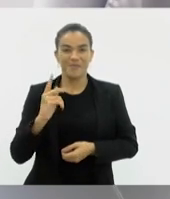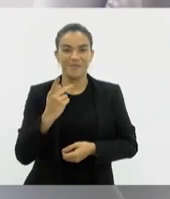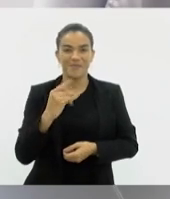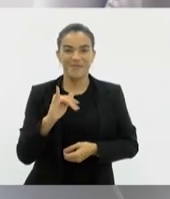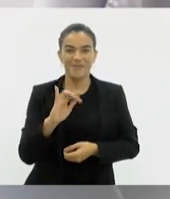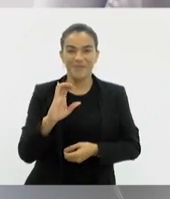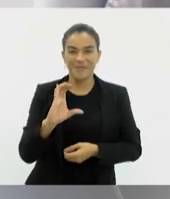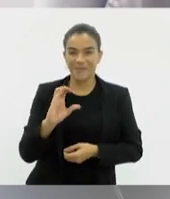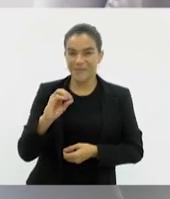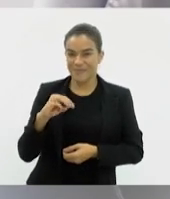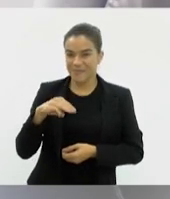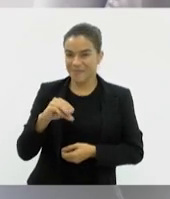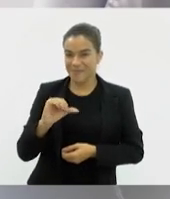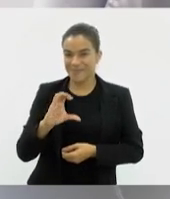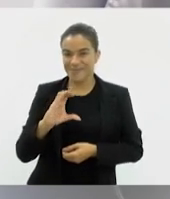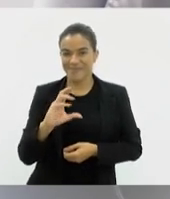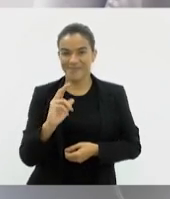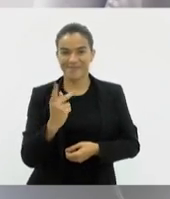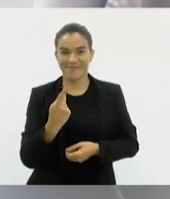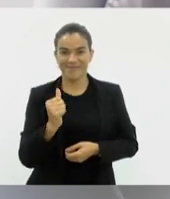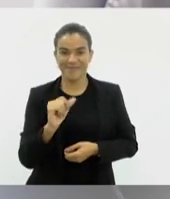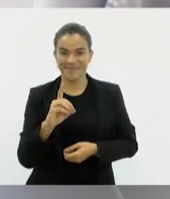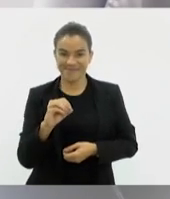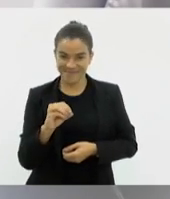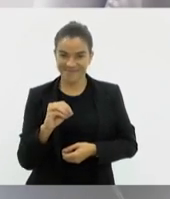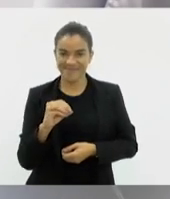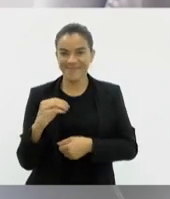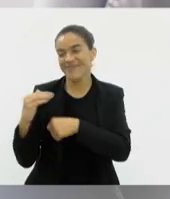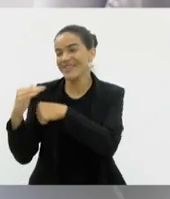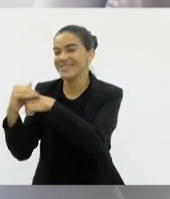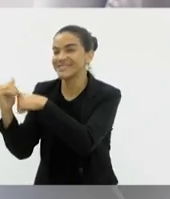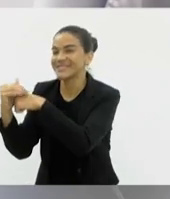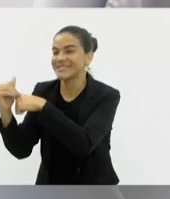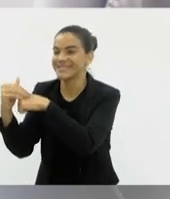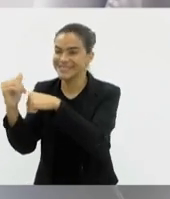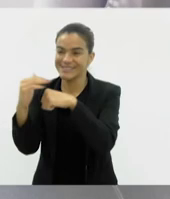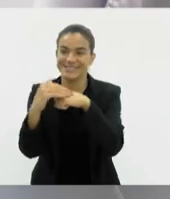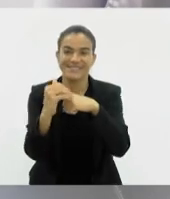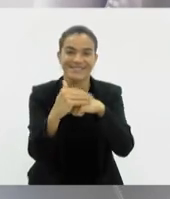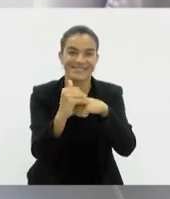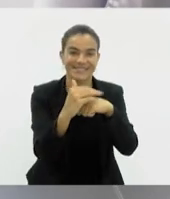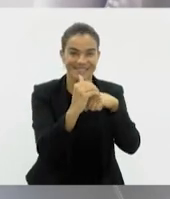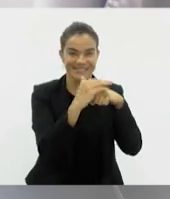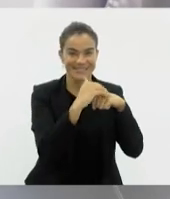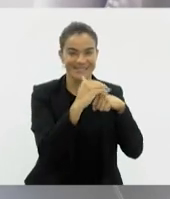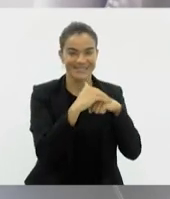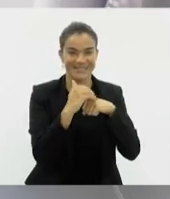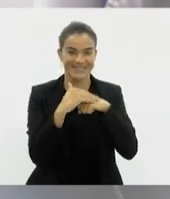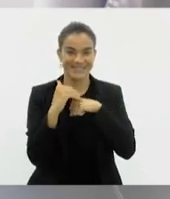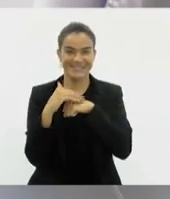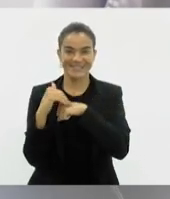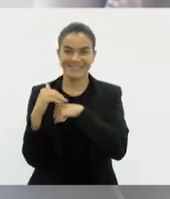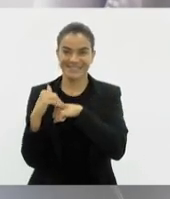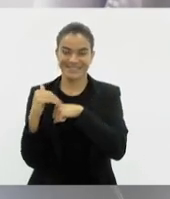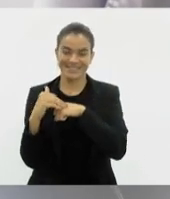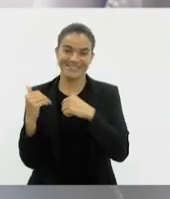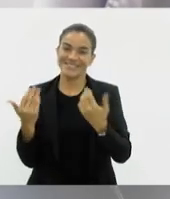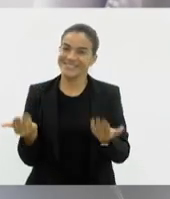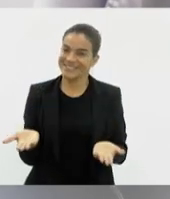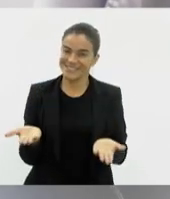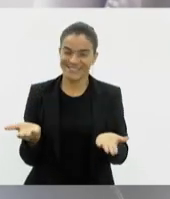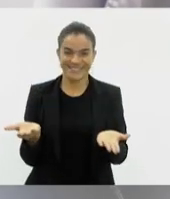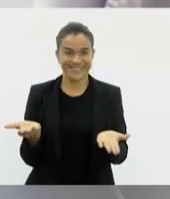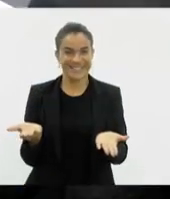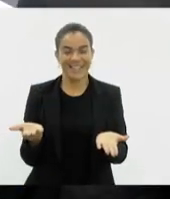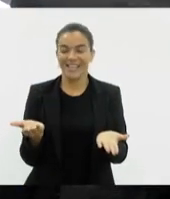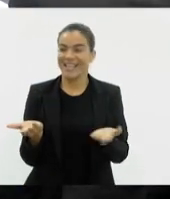querendo... Está com quem? Fazer carinho a alguém. Mas tem um bom advogado aqui na CCJ, Chico, brigando por ele. O Chico Machado consegue ganhar